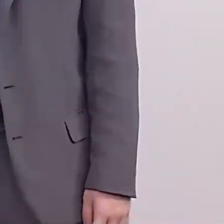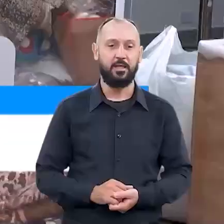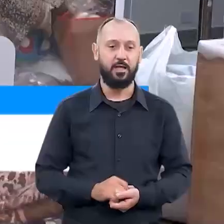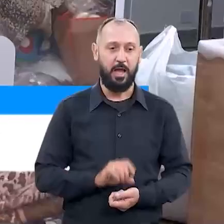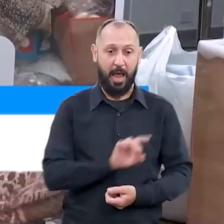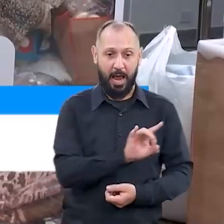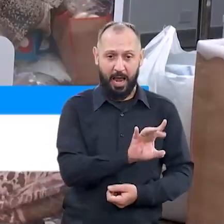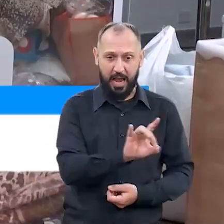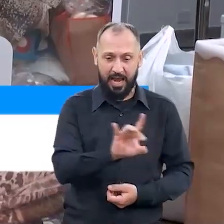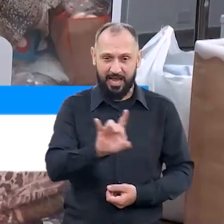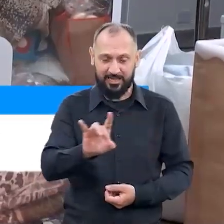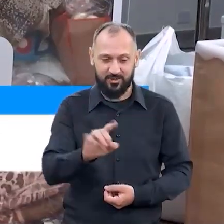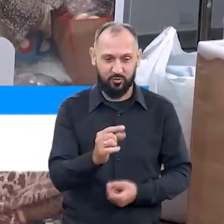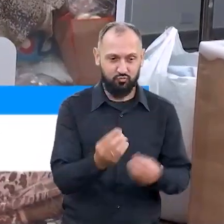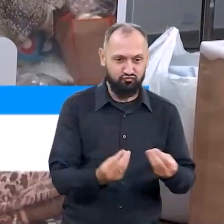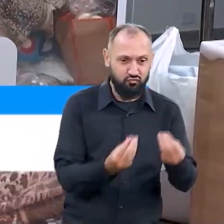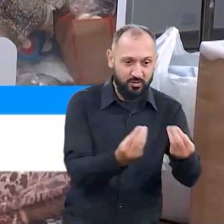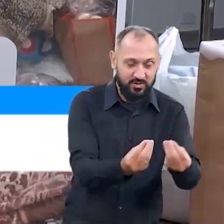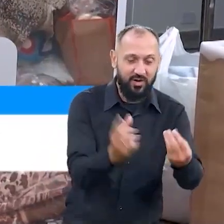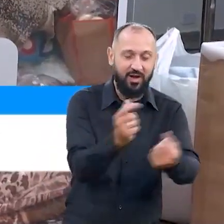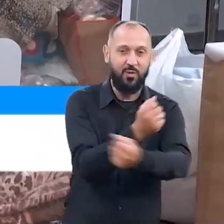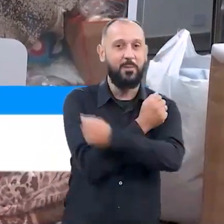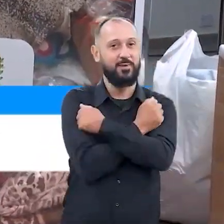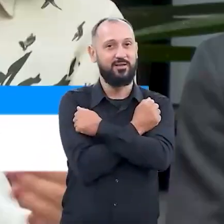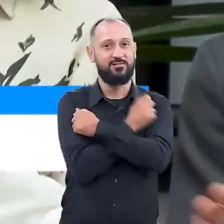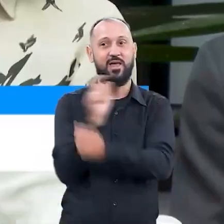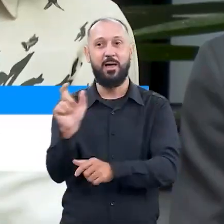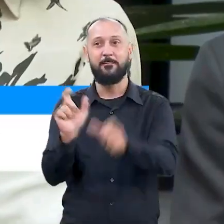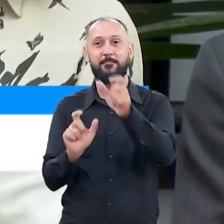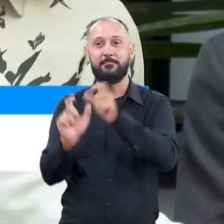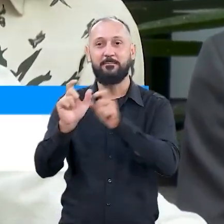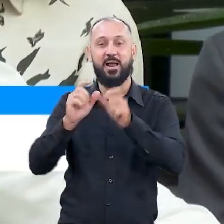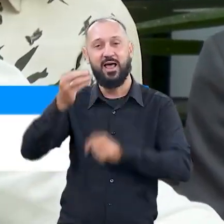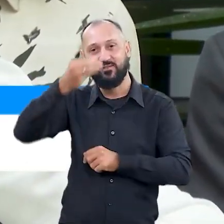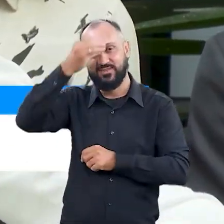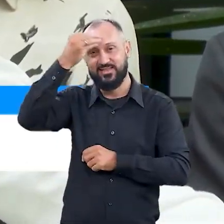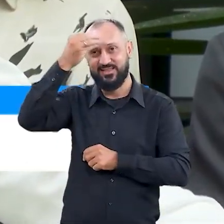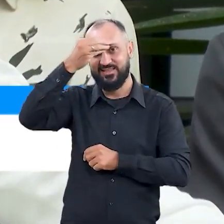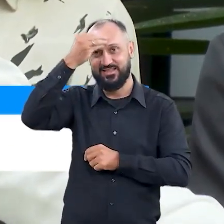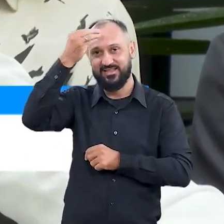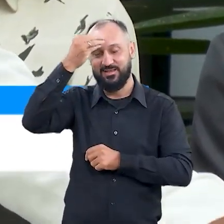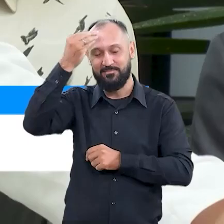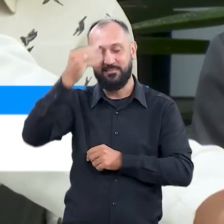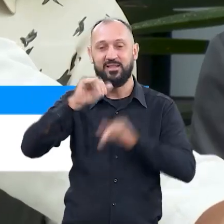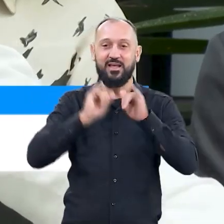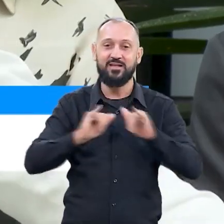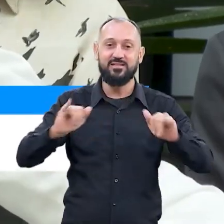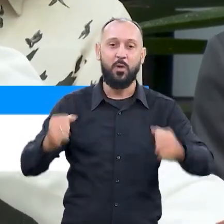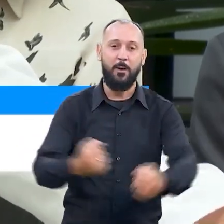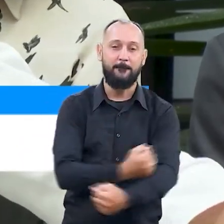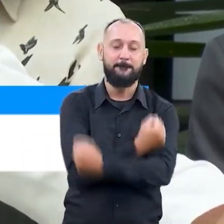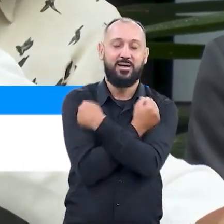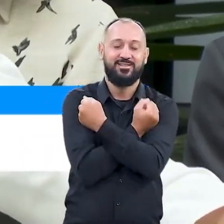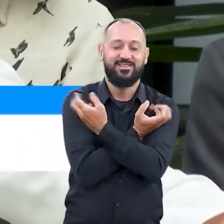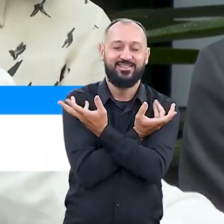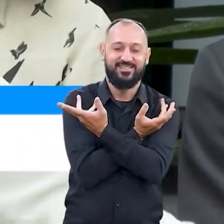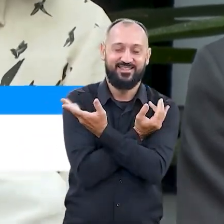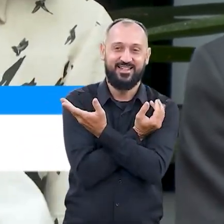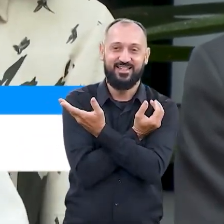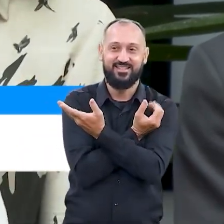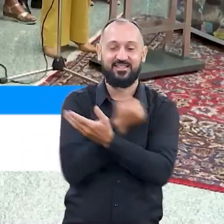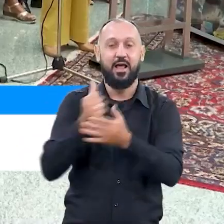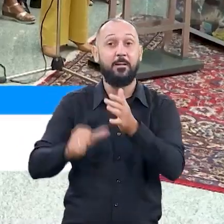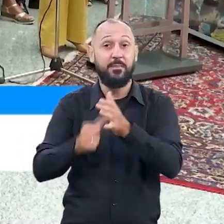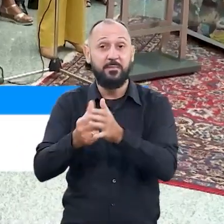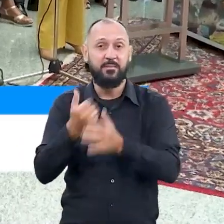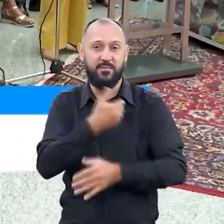Lemes. Cada doação é um abraço. Essas foram as palavras da madrinha da campanha do agasalho O Seu Abraço